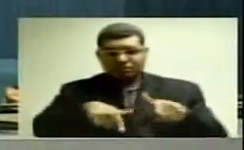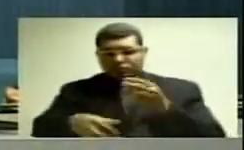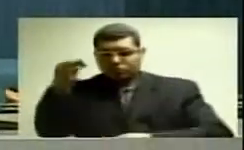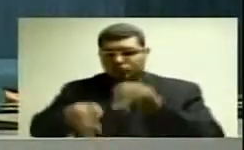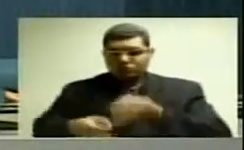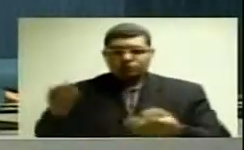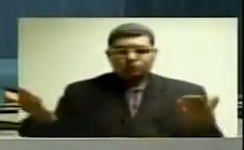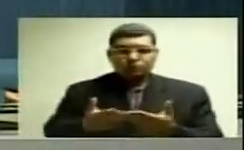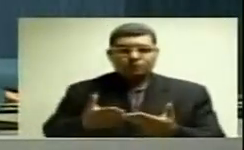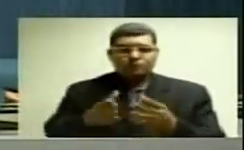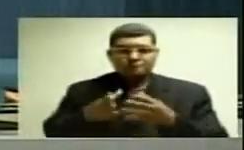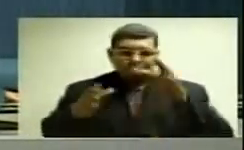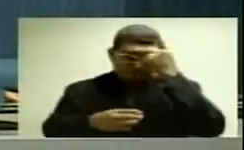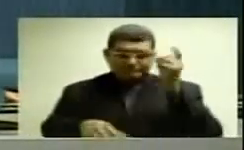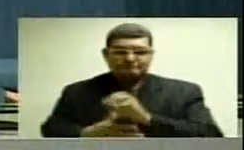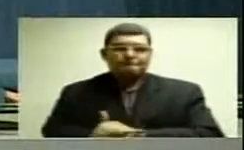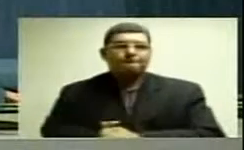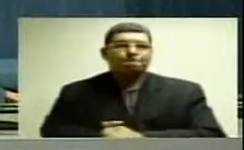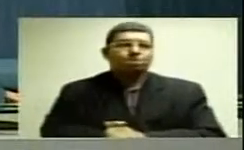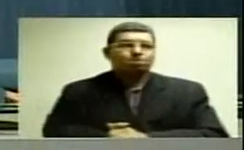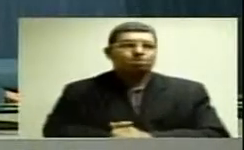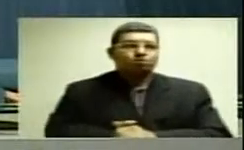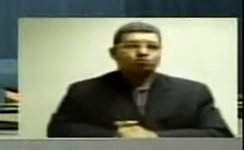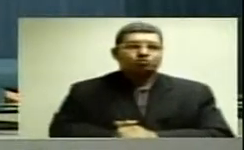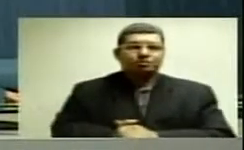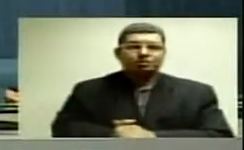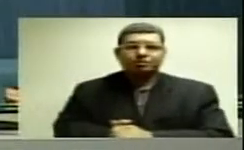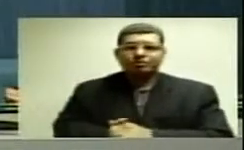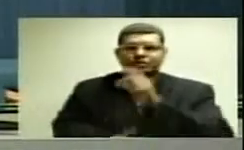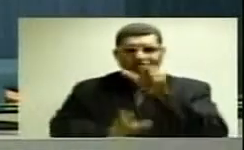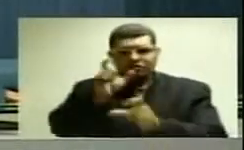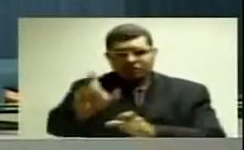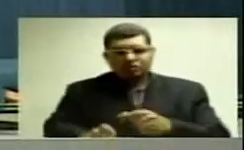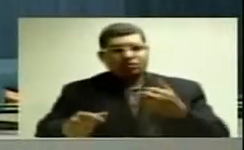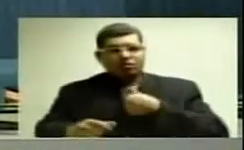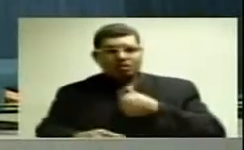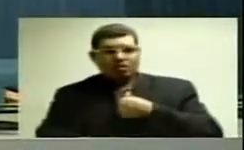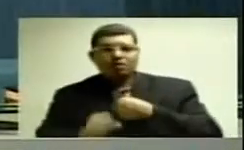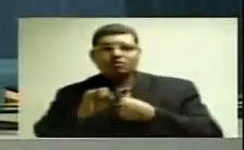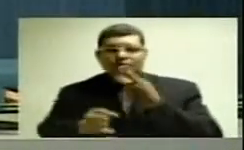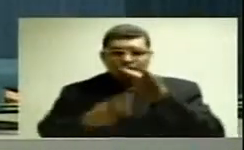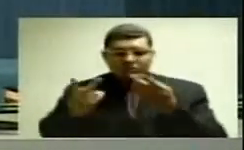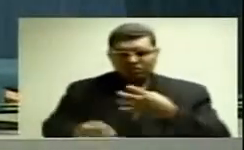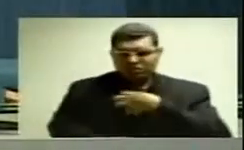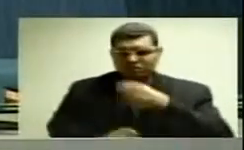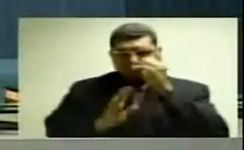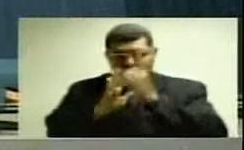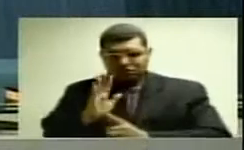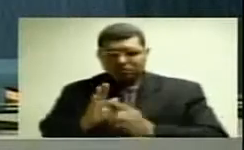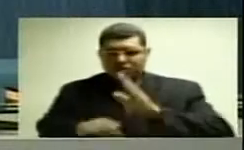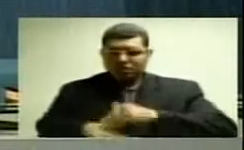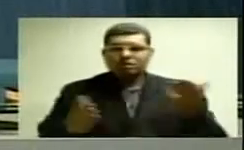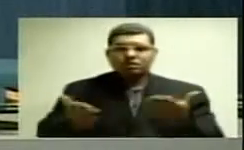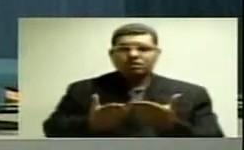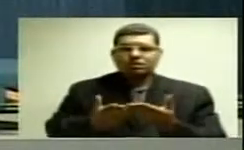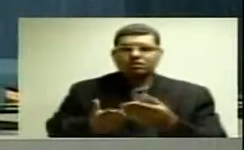prestação jurisdicional ao povo do Estado do Amazonas. Diante disso, sinto-me no direito e